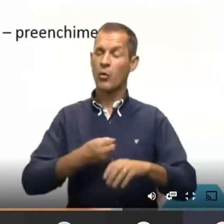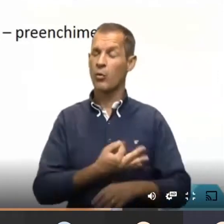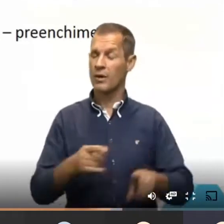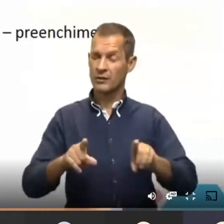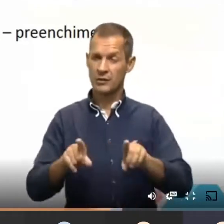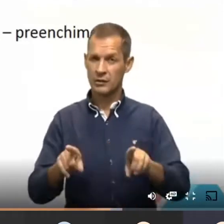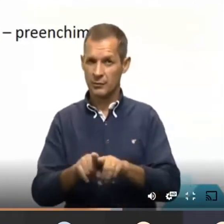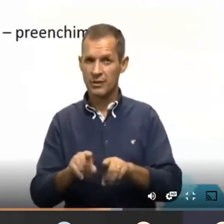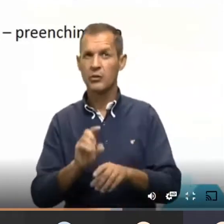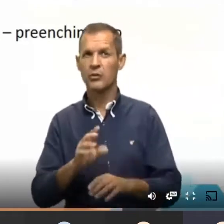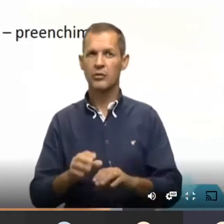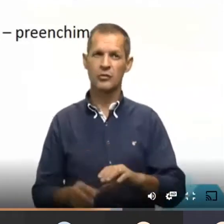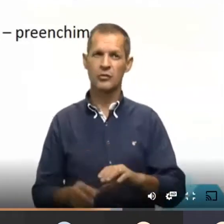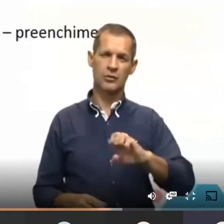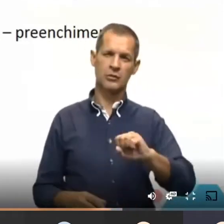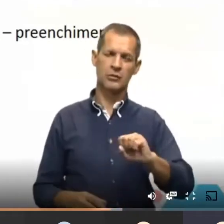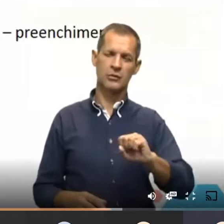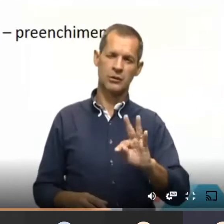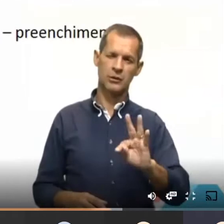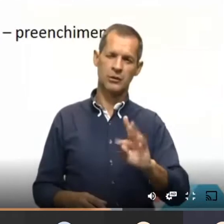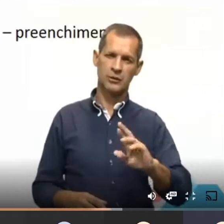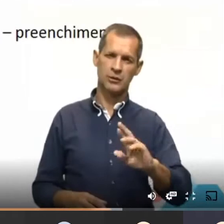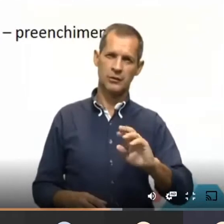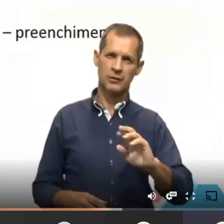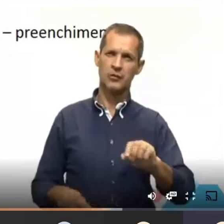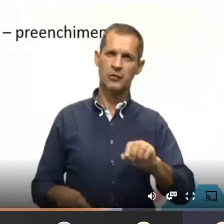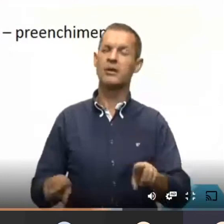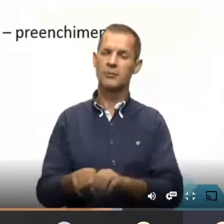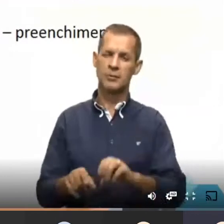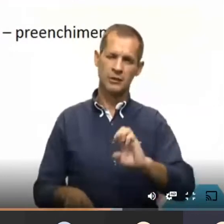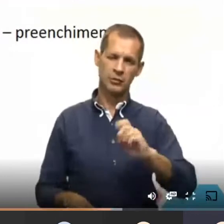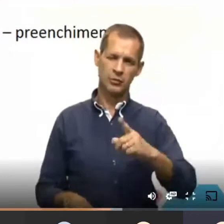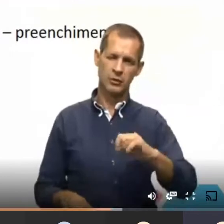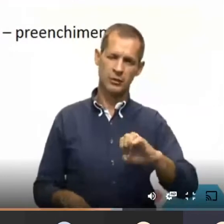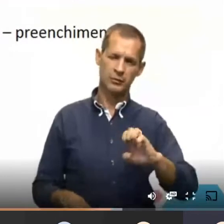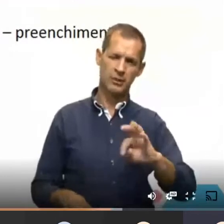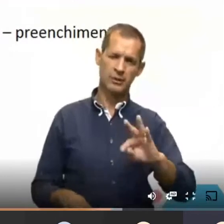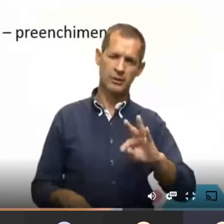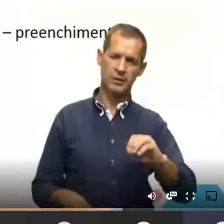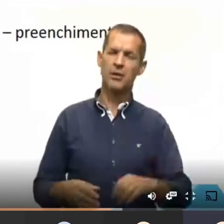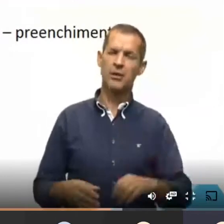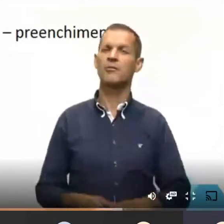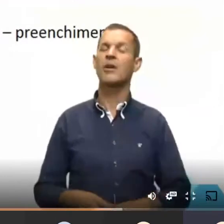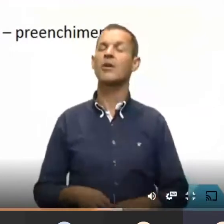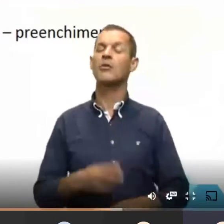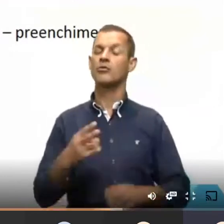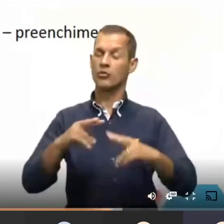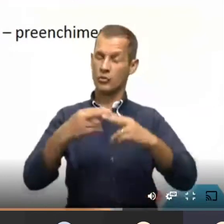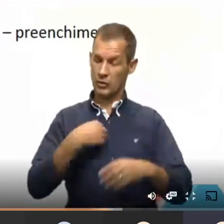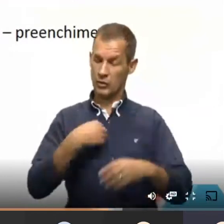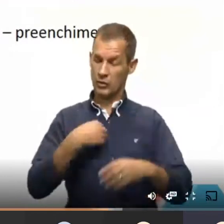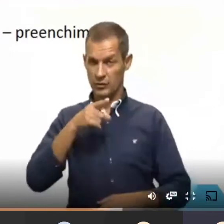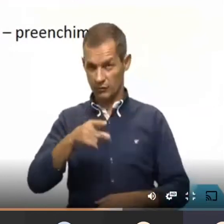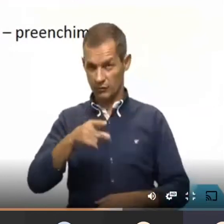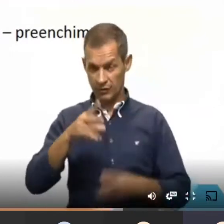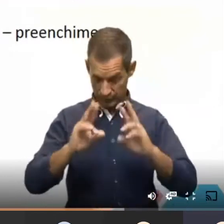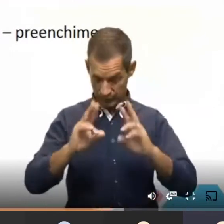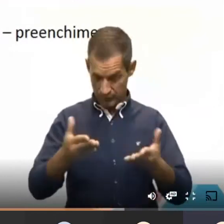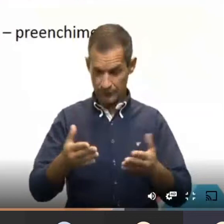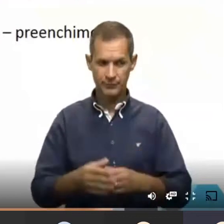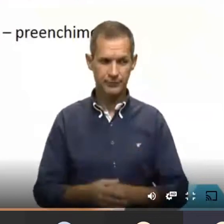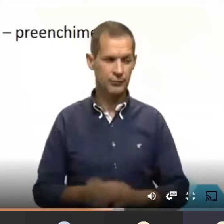do estroma, como do epitélio granular. Então, são essas duas estruturas que eu quero que